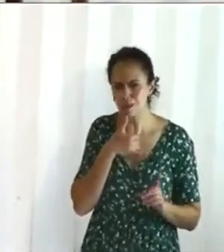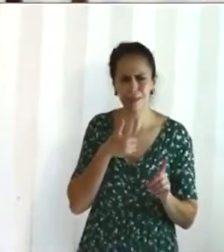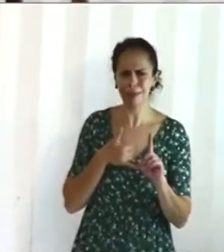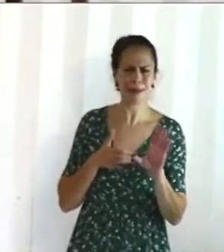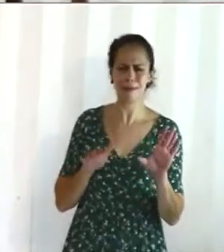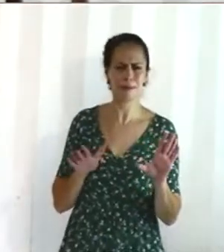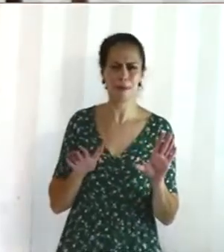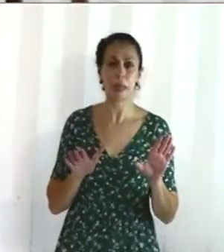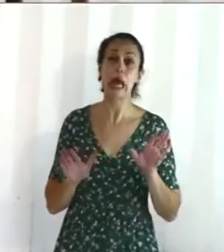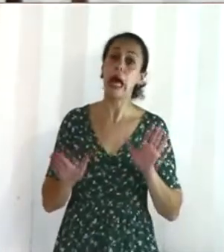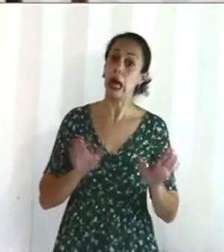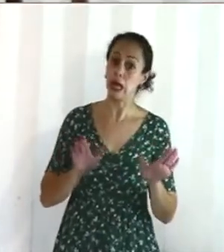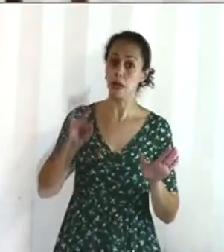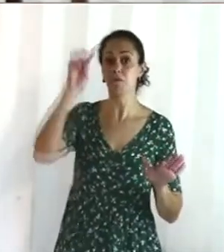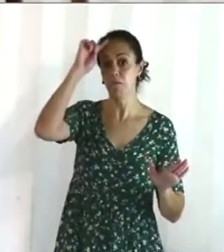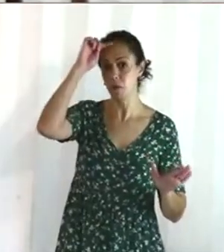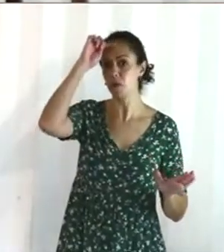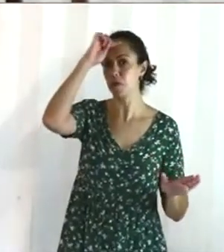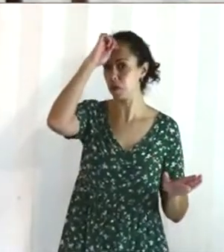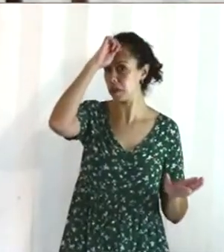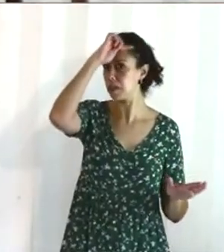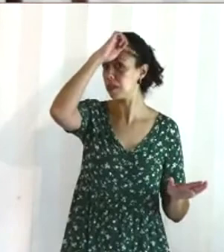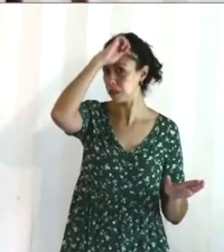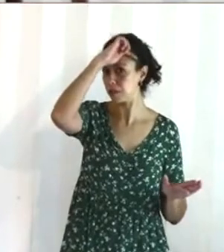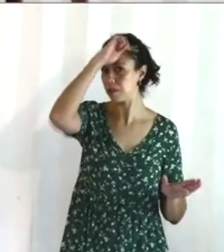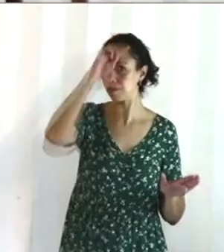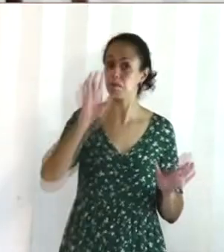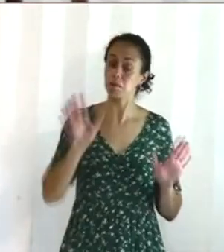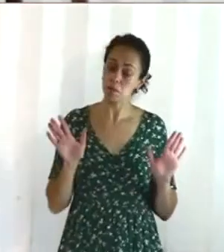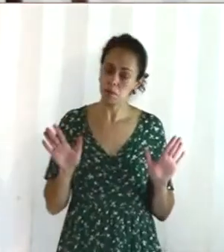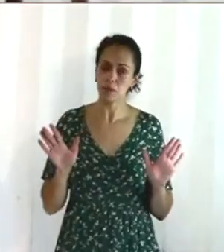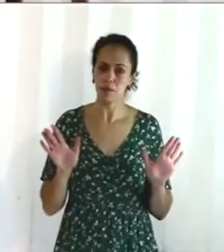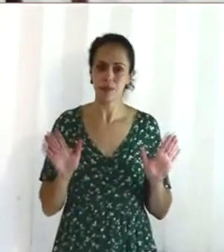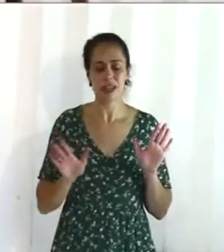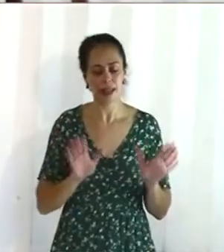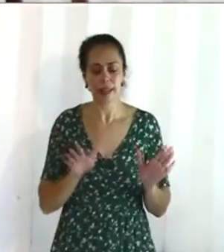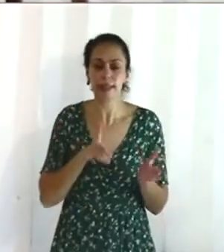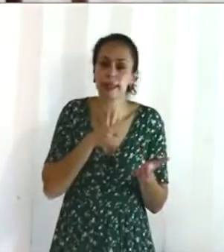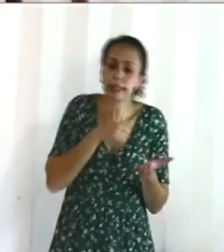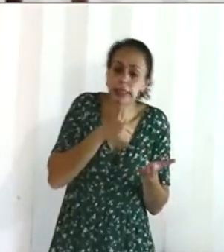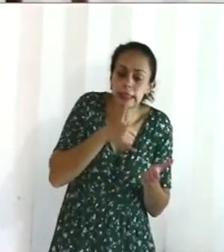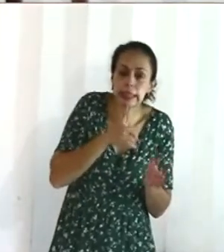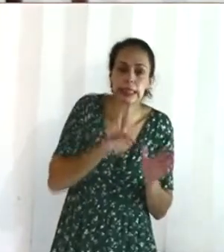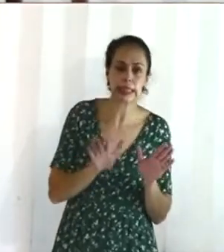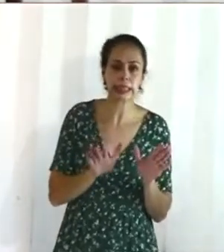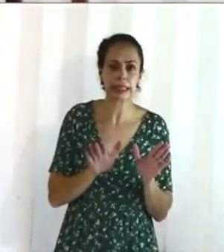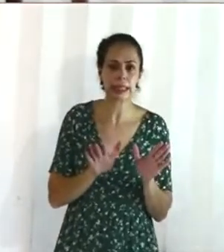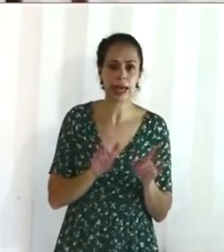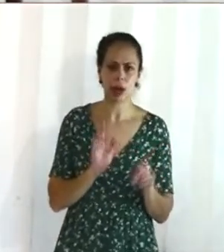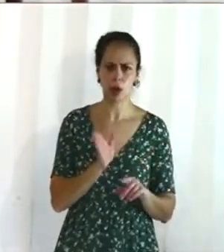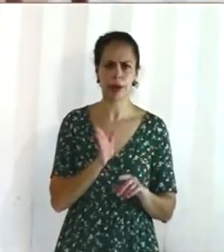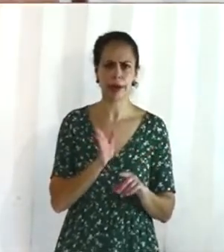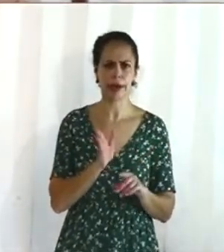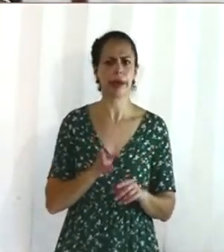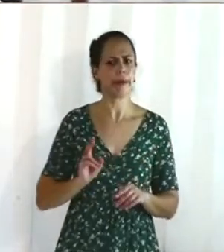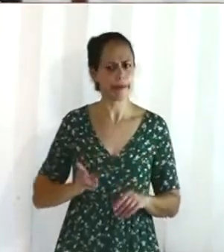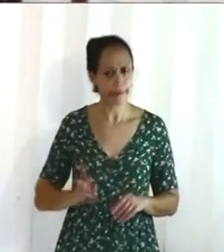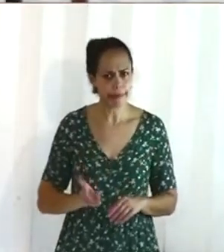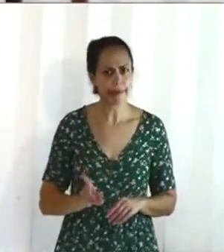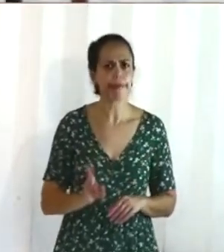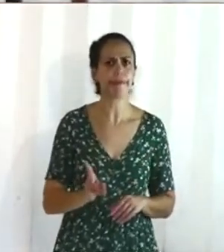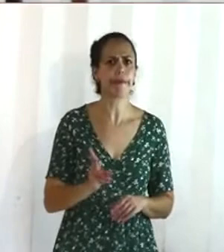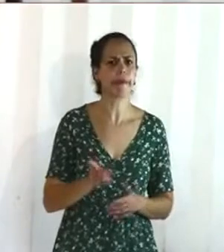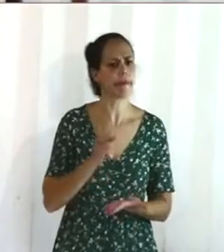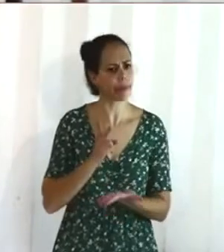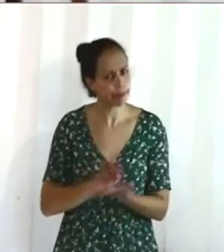momentos difíceis em que de fato nós vamos sentir tristes, mas a tristeza permanecer na vida do